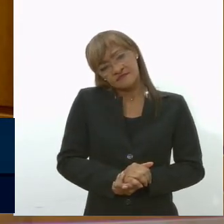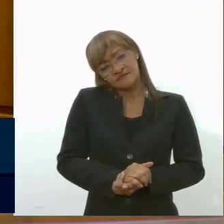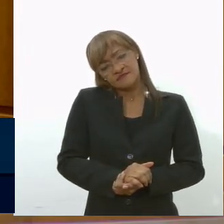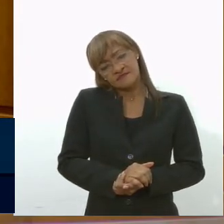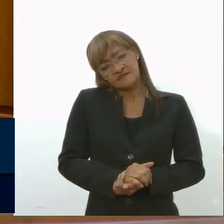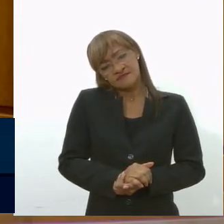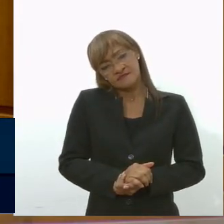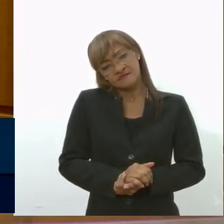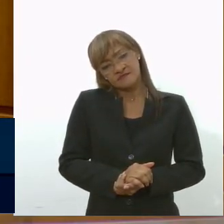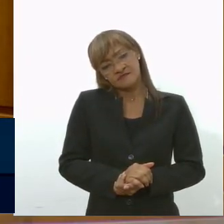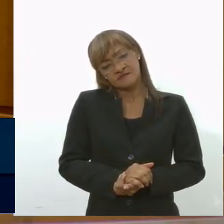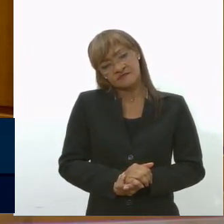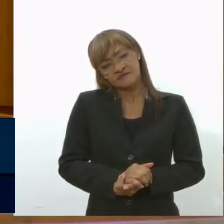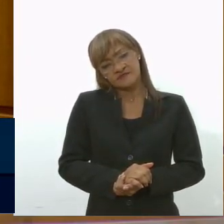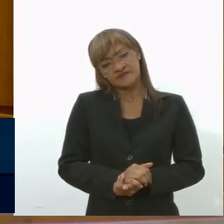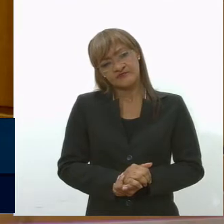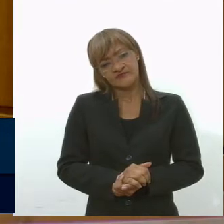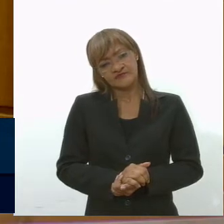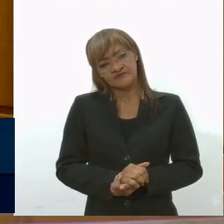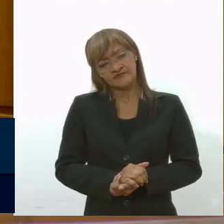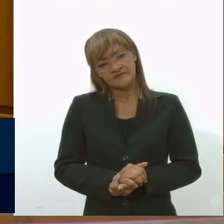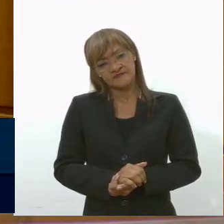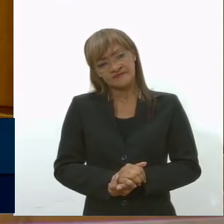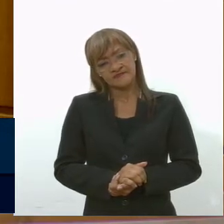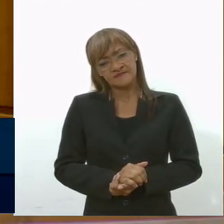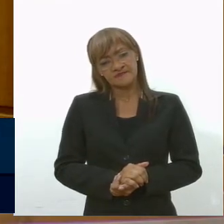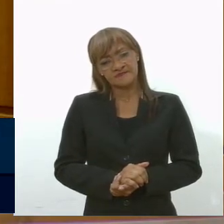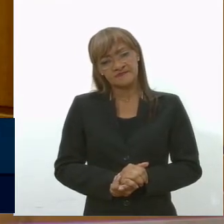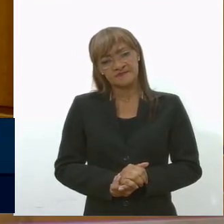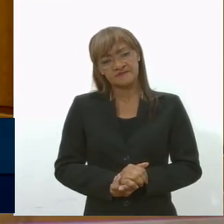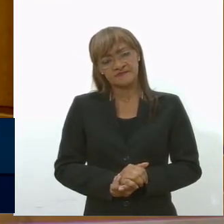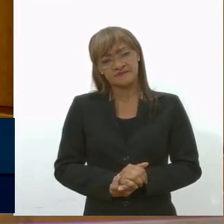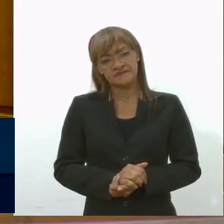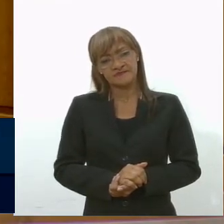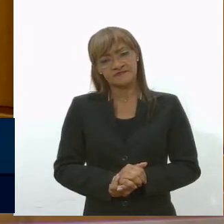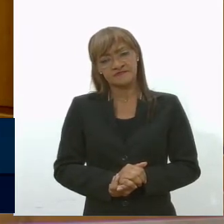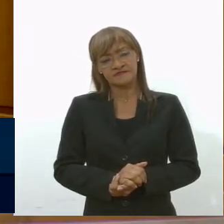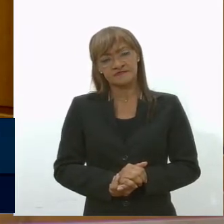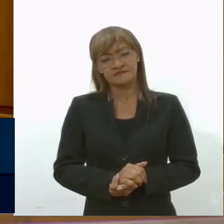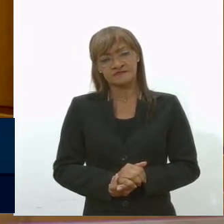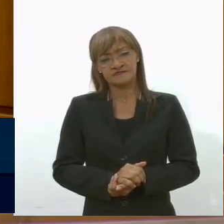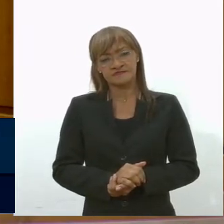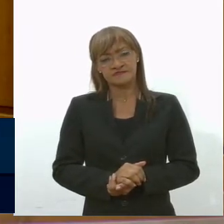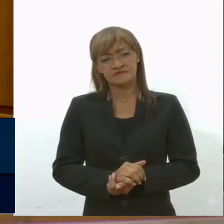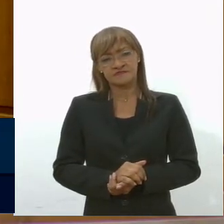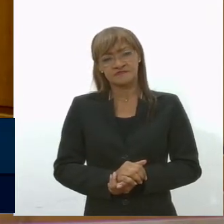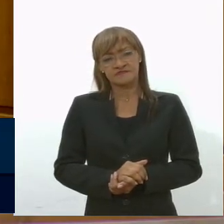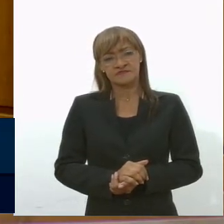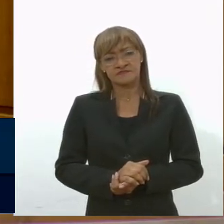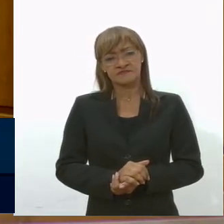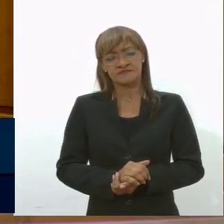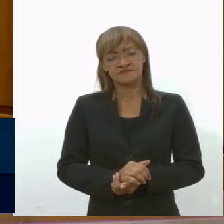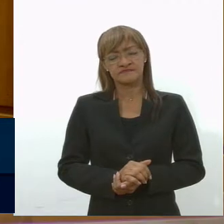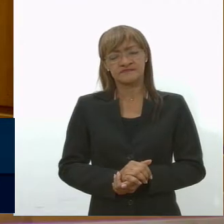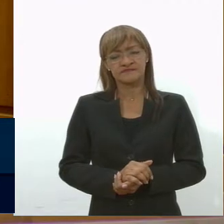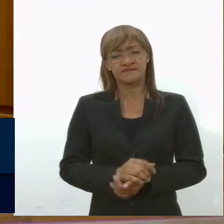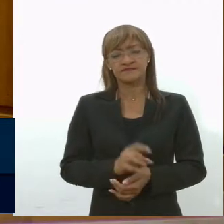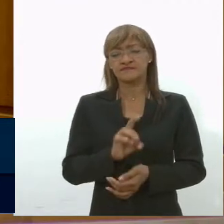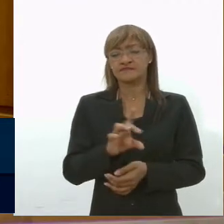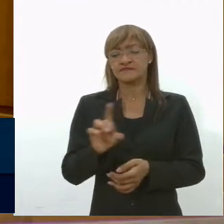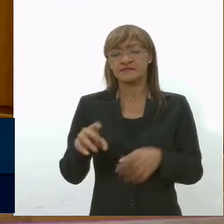queria, vou, evidentemente, tomar providência no sentido de encaminhar requerimentos e indicações que necessitam